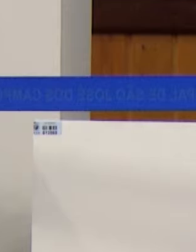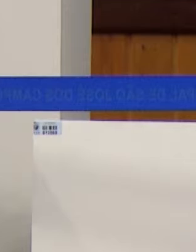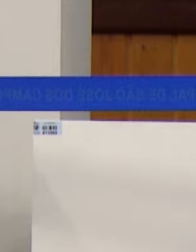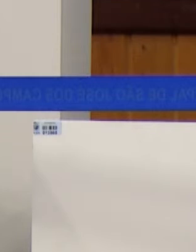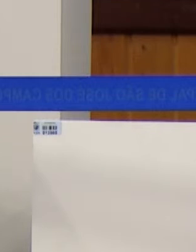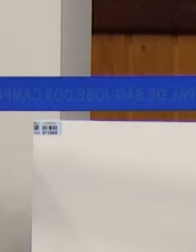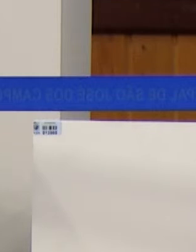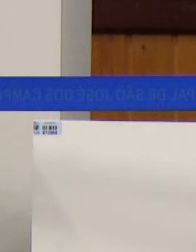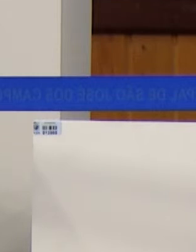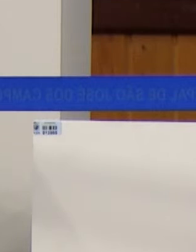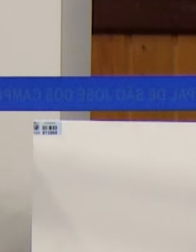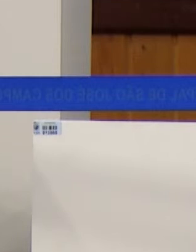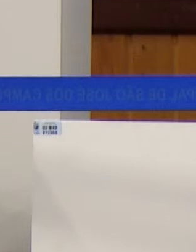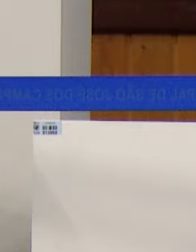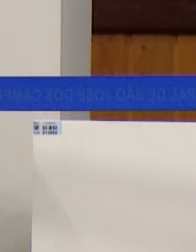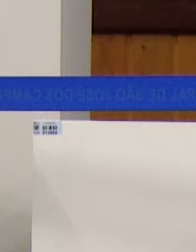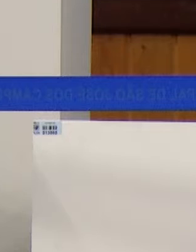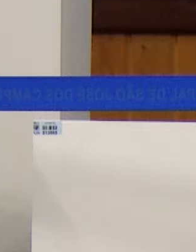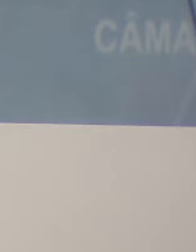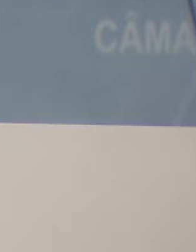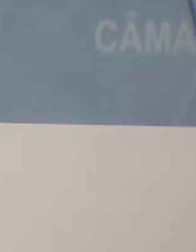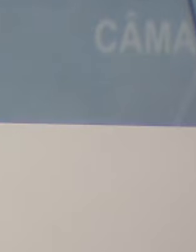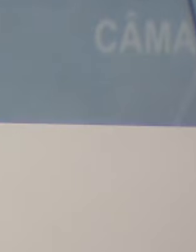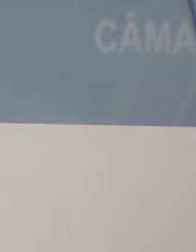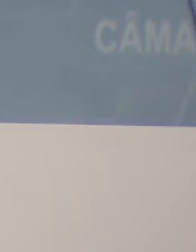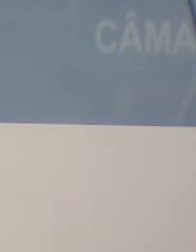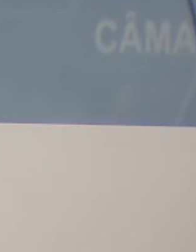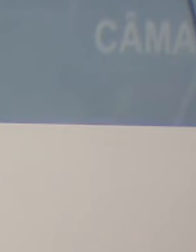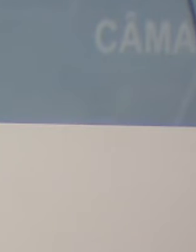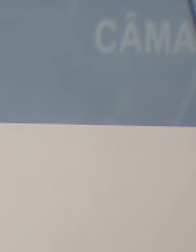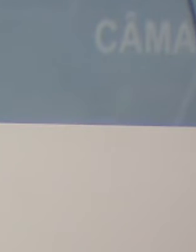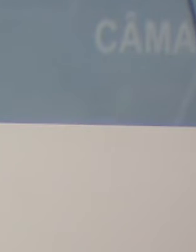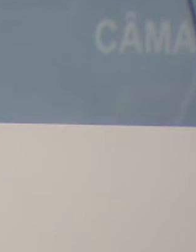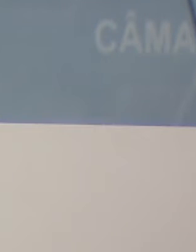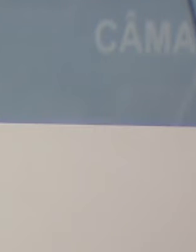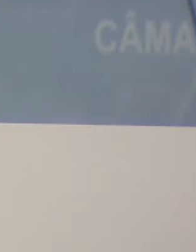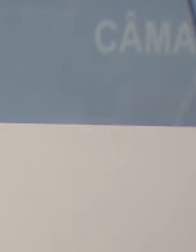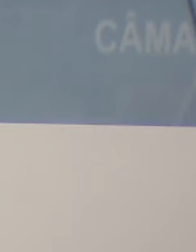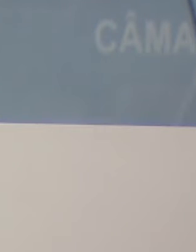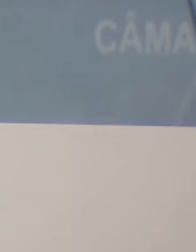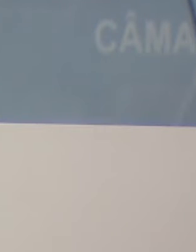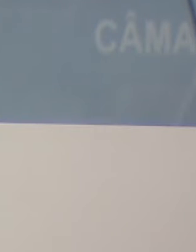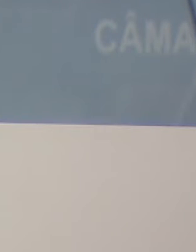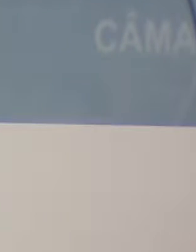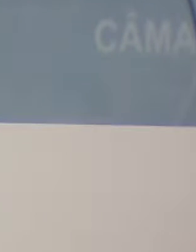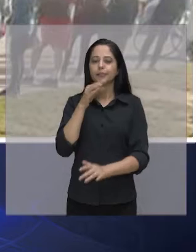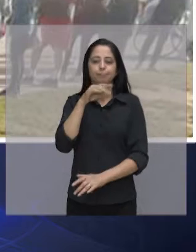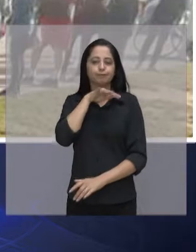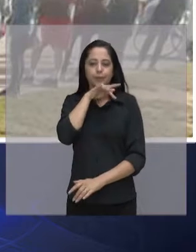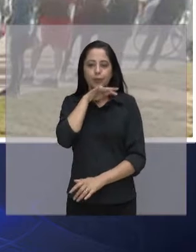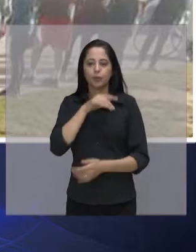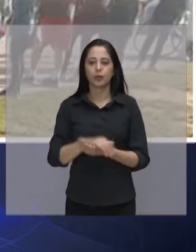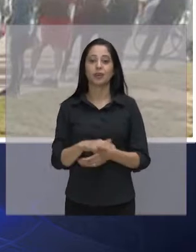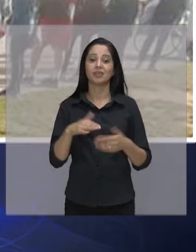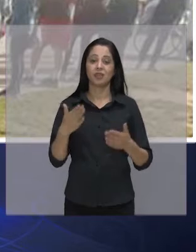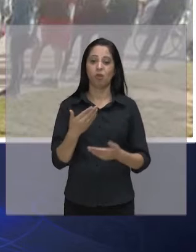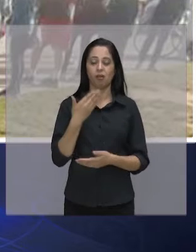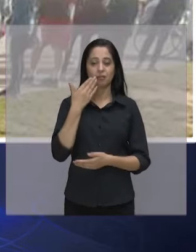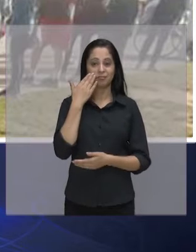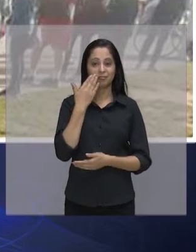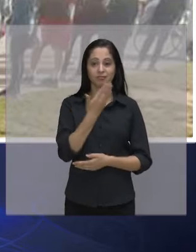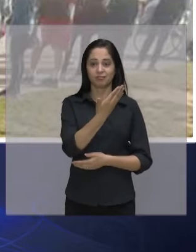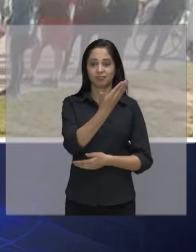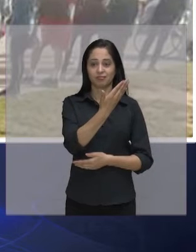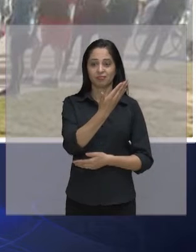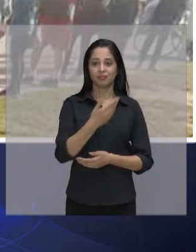A importância da vacinação em São José foi o tema da fala da vereadora Amélia Naomi, que também pediu por